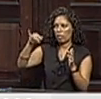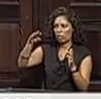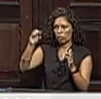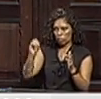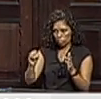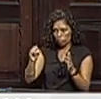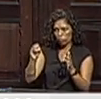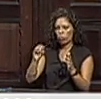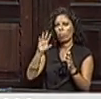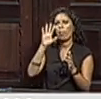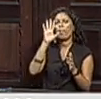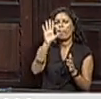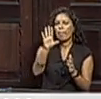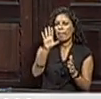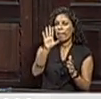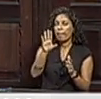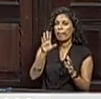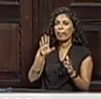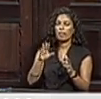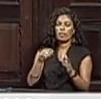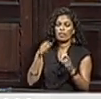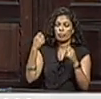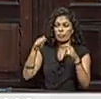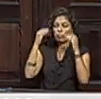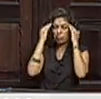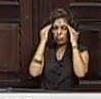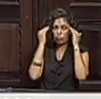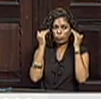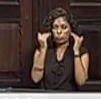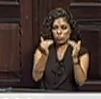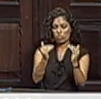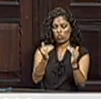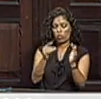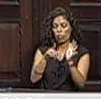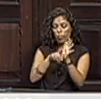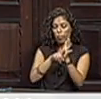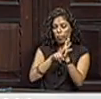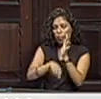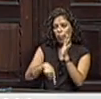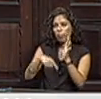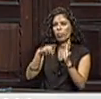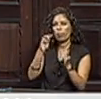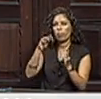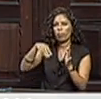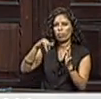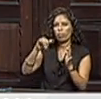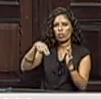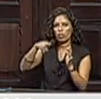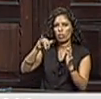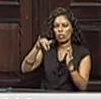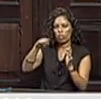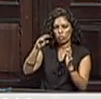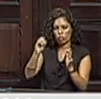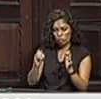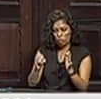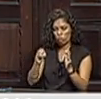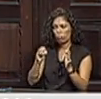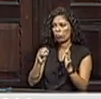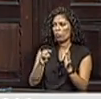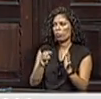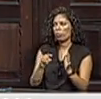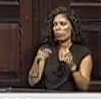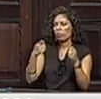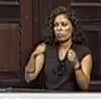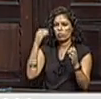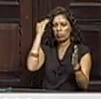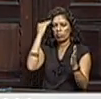salariais, o próprio nome está dizendo é de piso, é o menor salário a ser praticado. É o mínimo de proteção na lei,